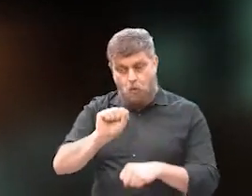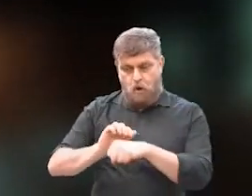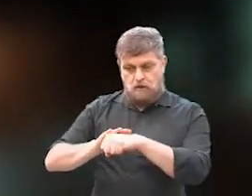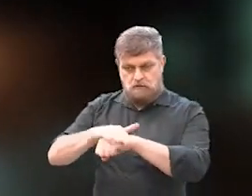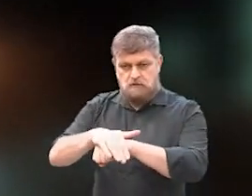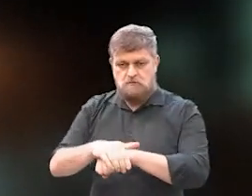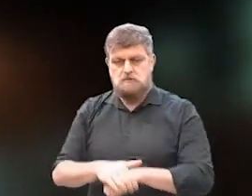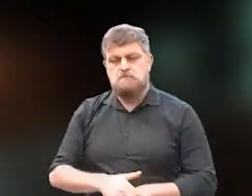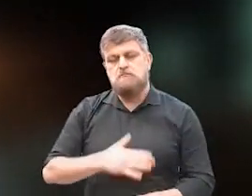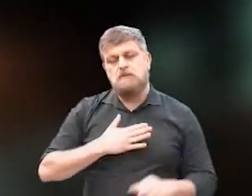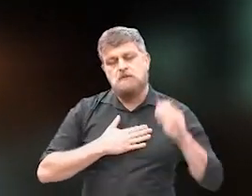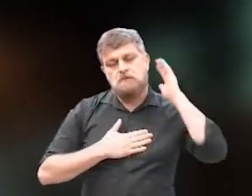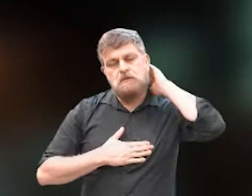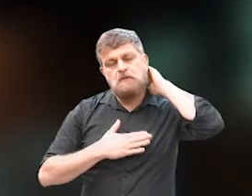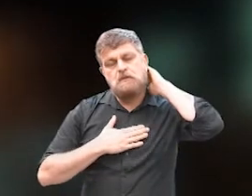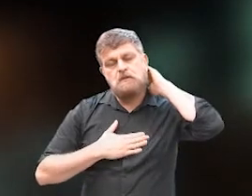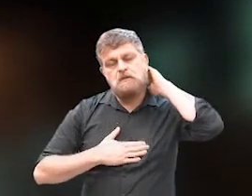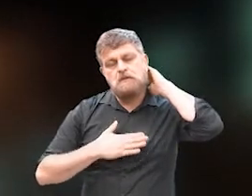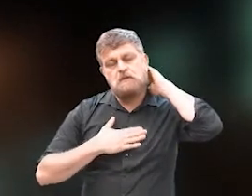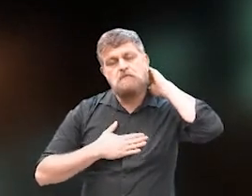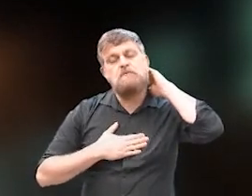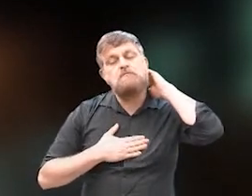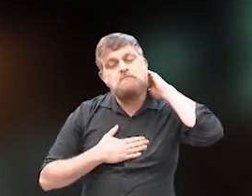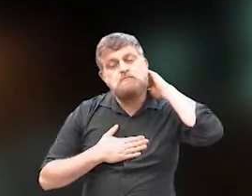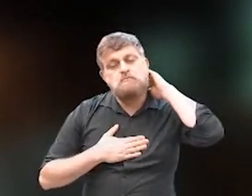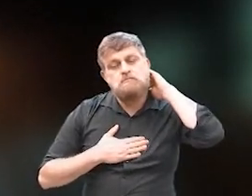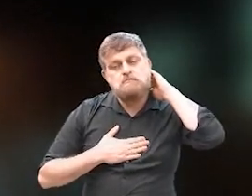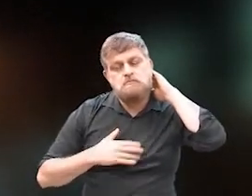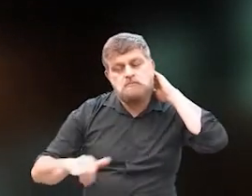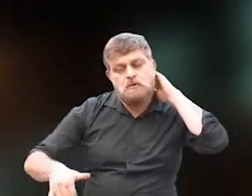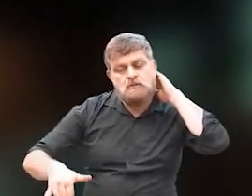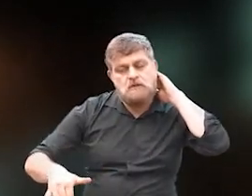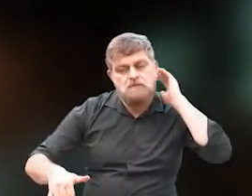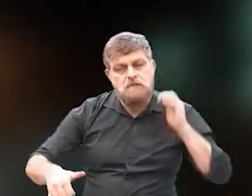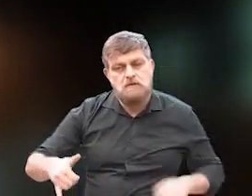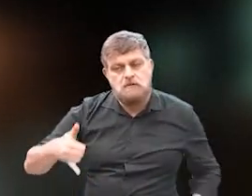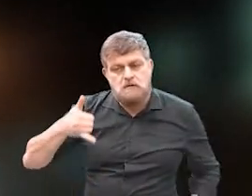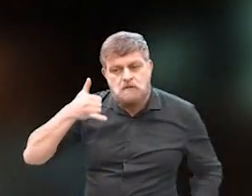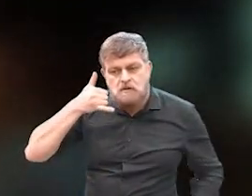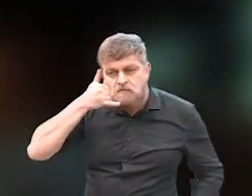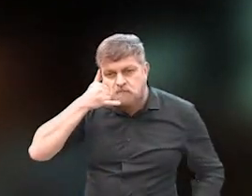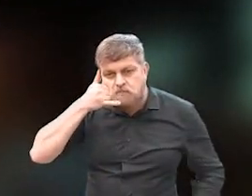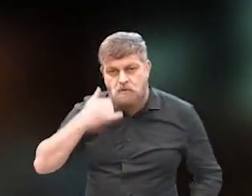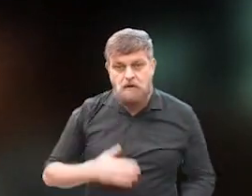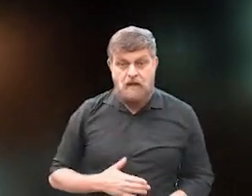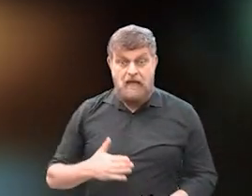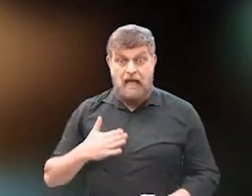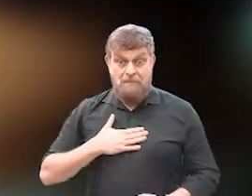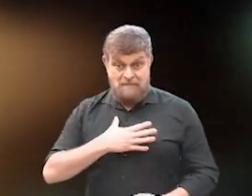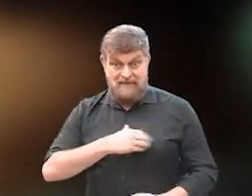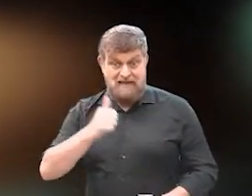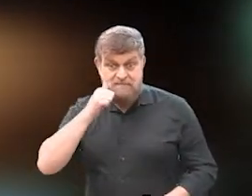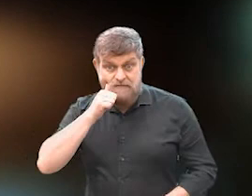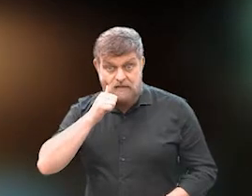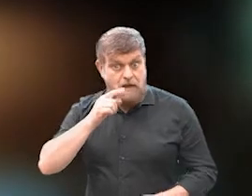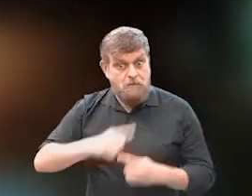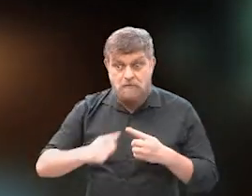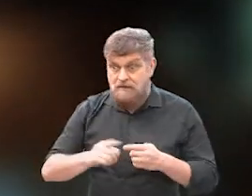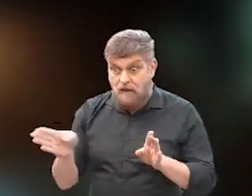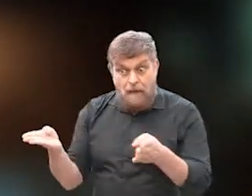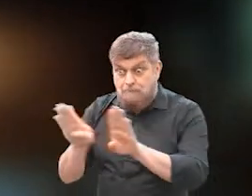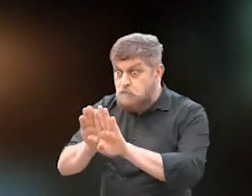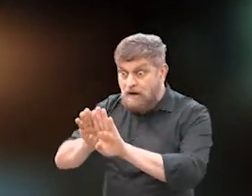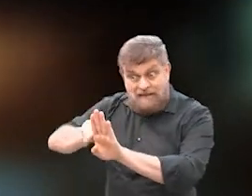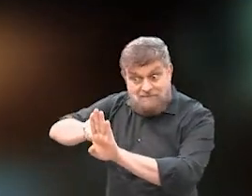estou sossegada no meu apartamento, toco o telefone, ela mandando eu não abrir a porta. Por que não posso abrir? O